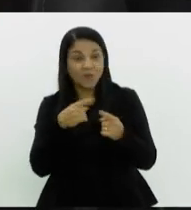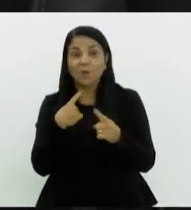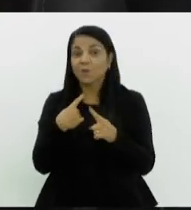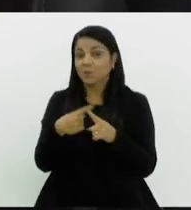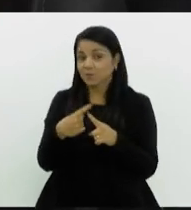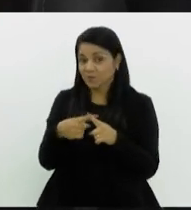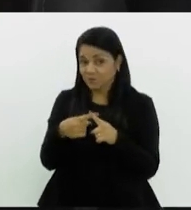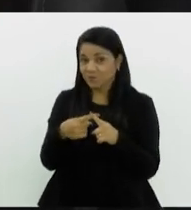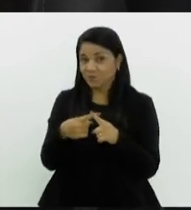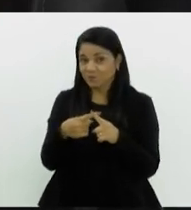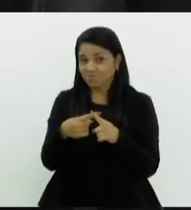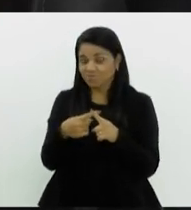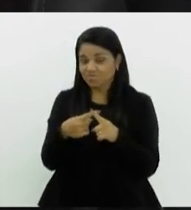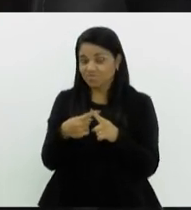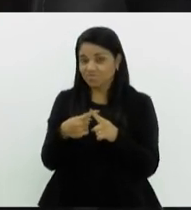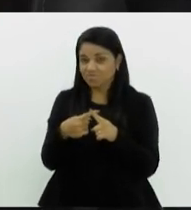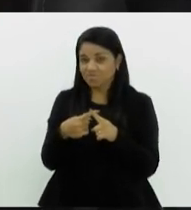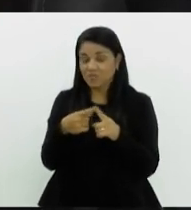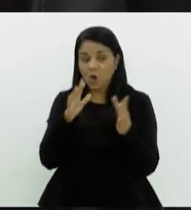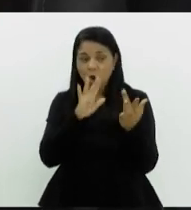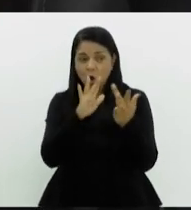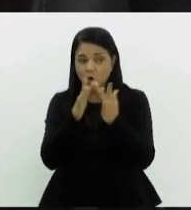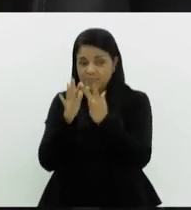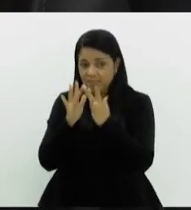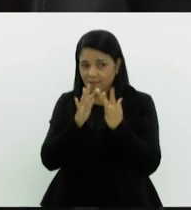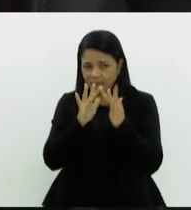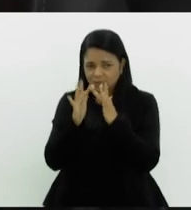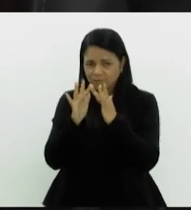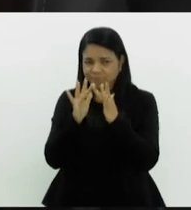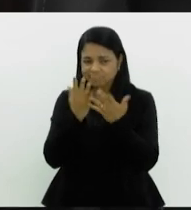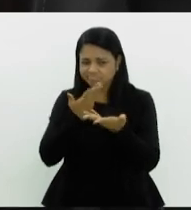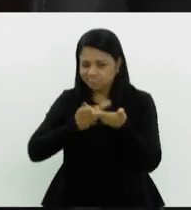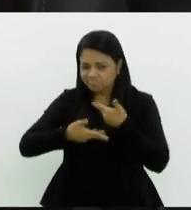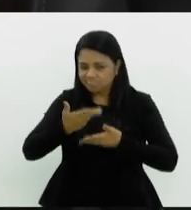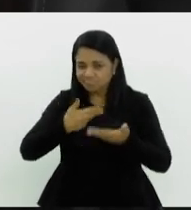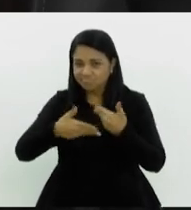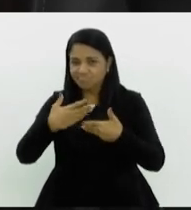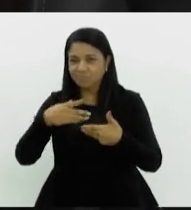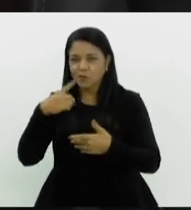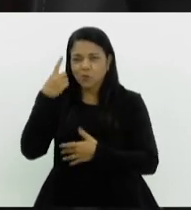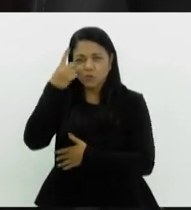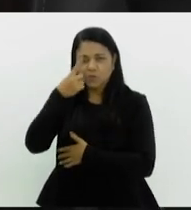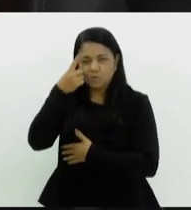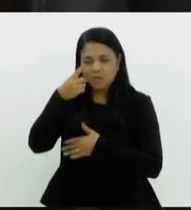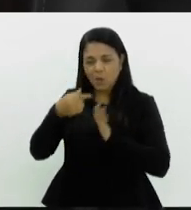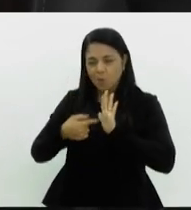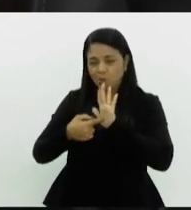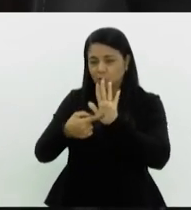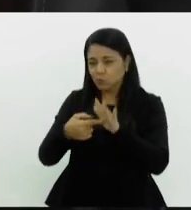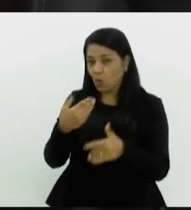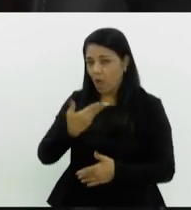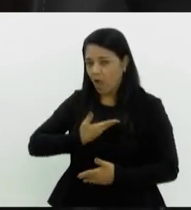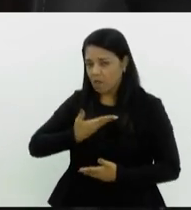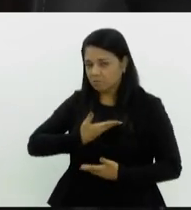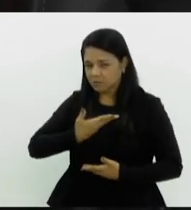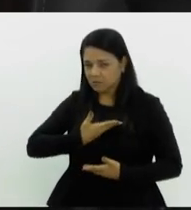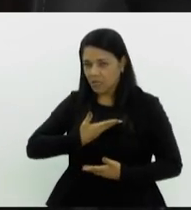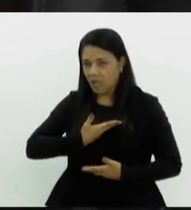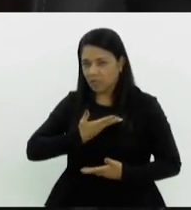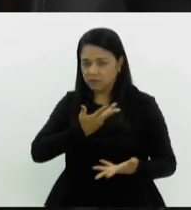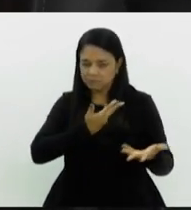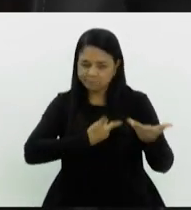se estabeleceu, através desse contato, e aí o deputado já mostrou a amizade que ele tem para